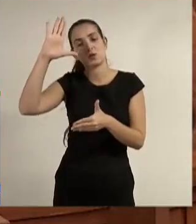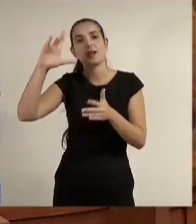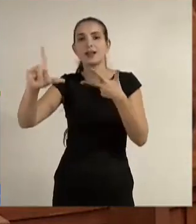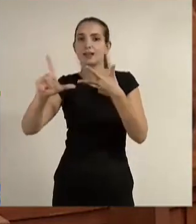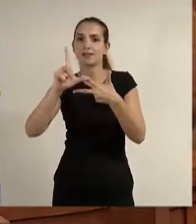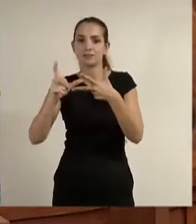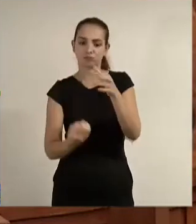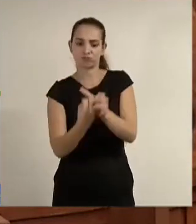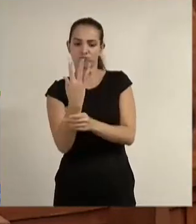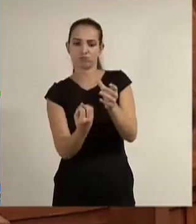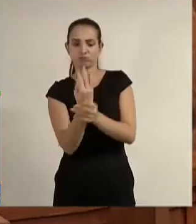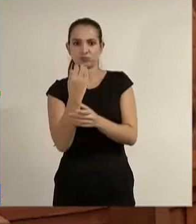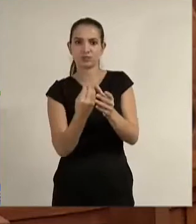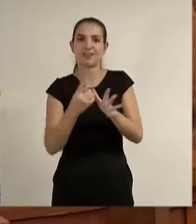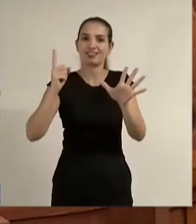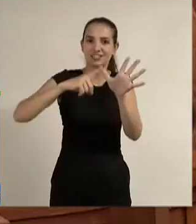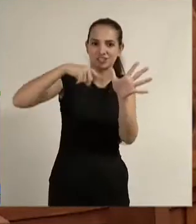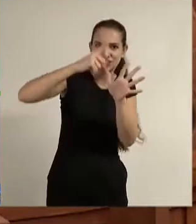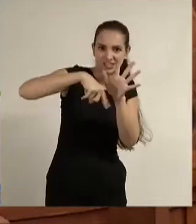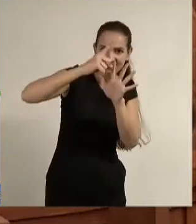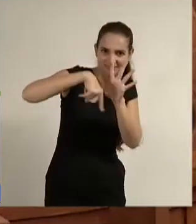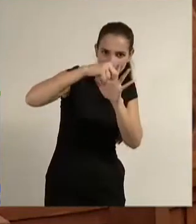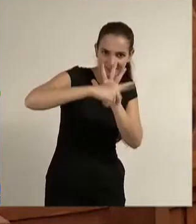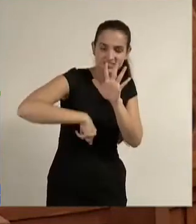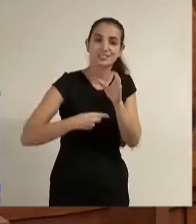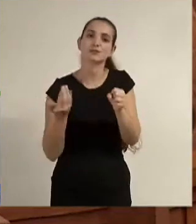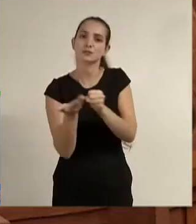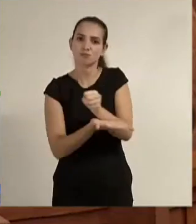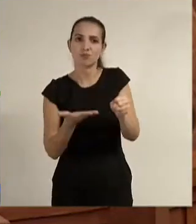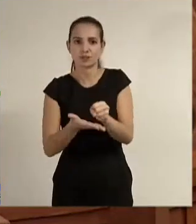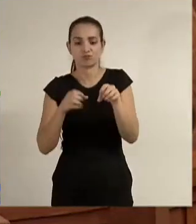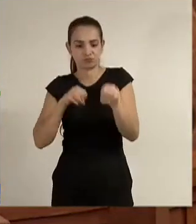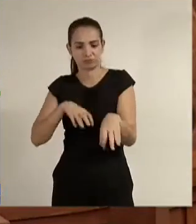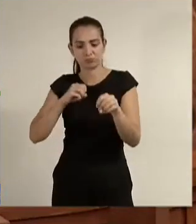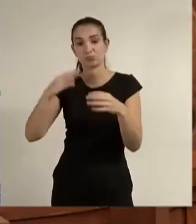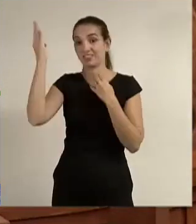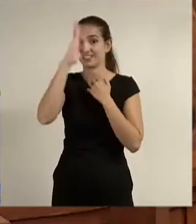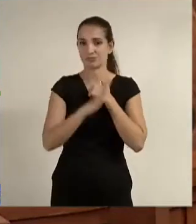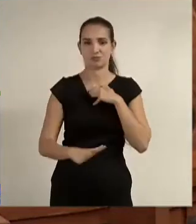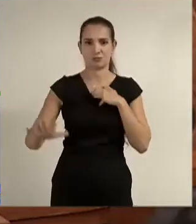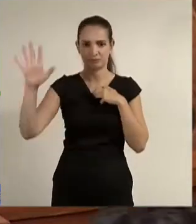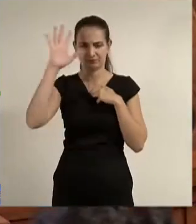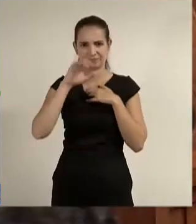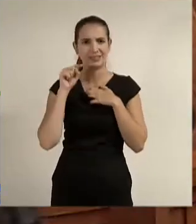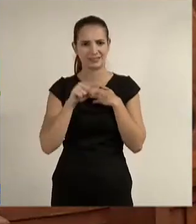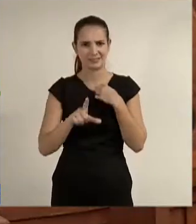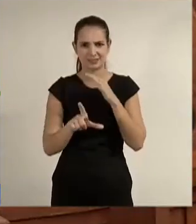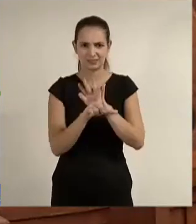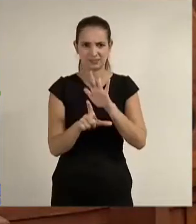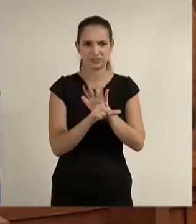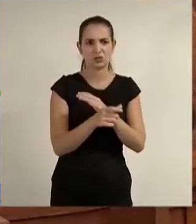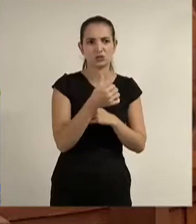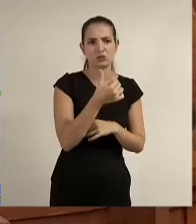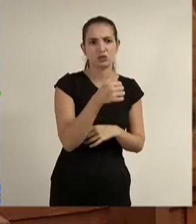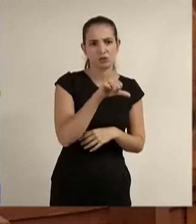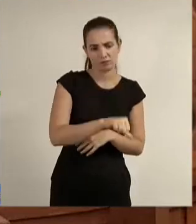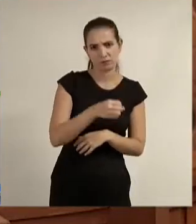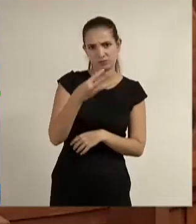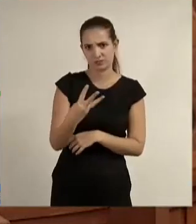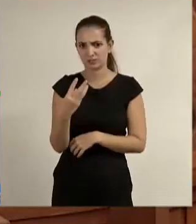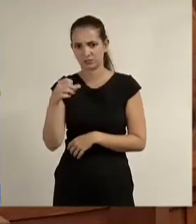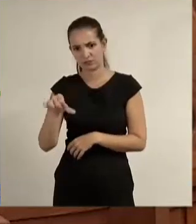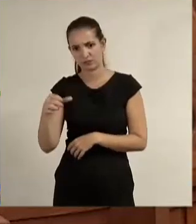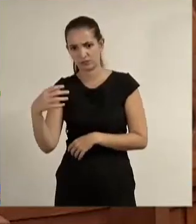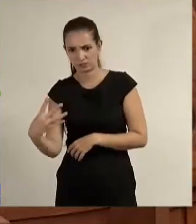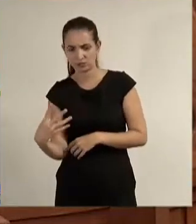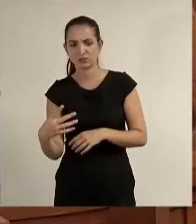legislar sobre diretrizes e bases da educação nacional. A própria Lei 9.394, que é a Lei de